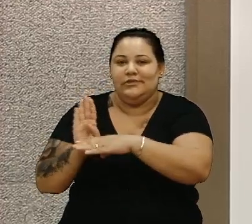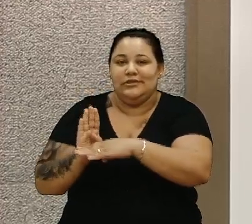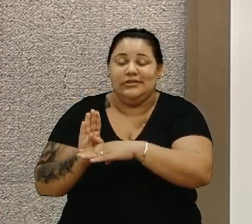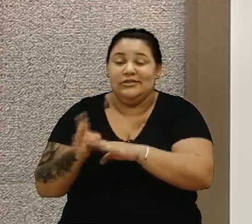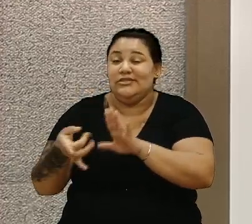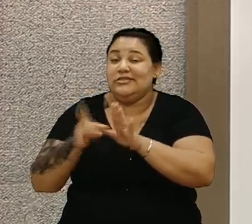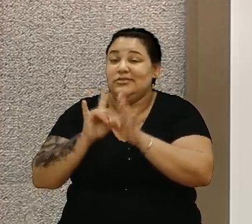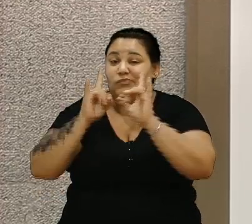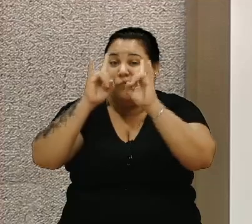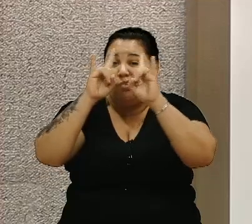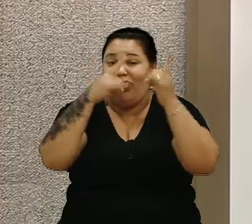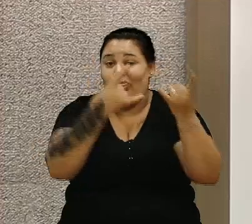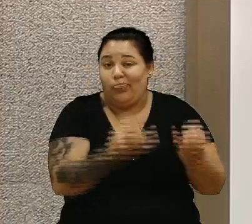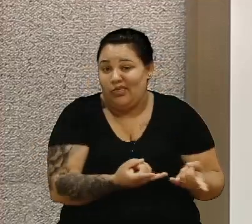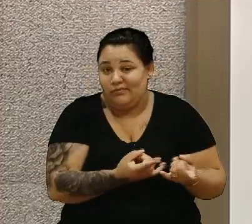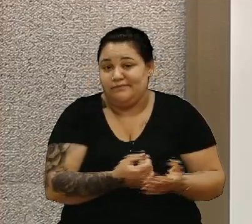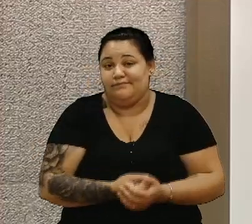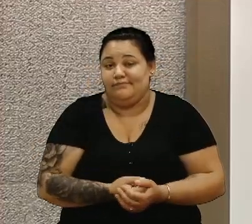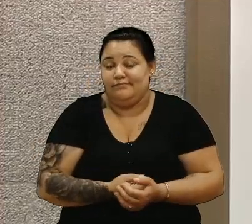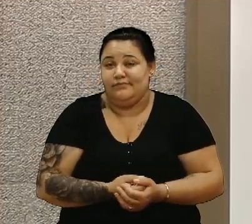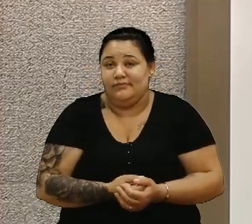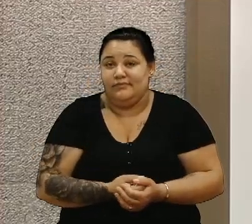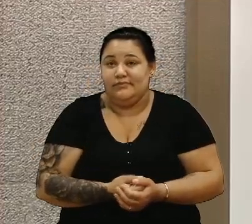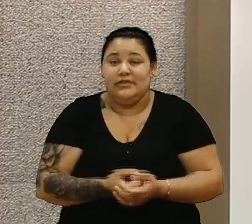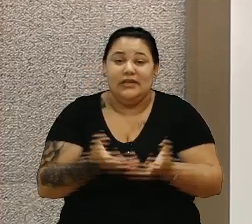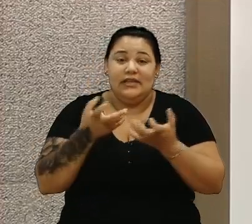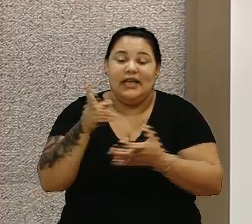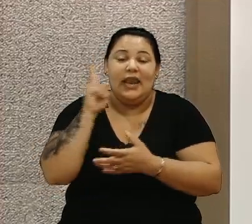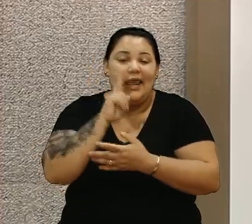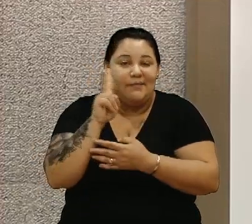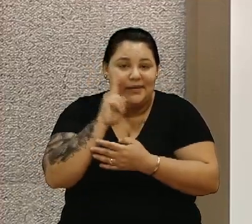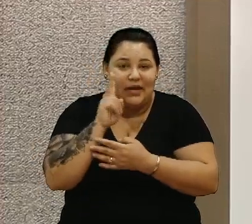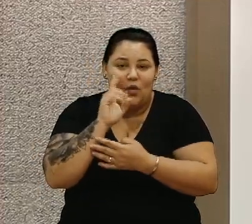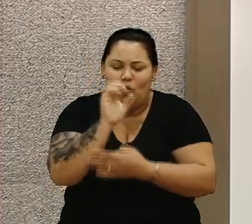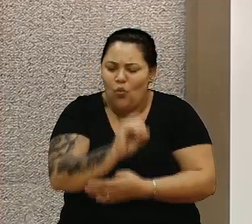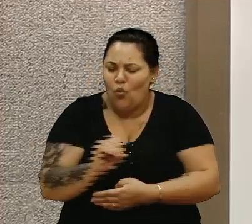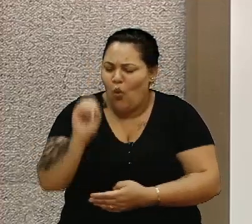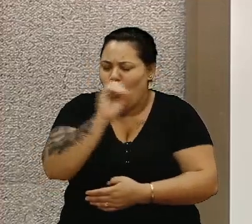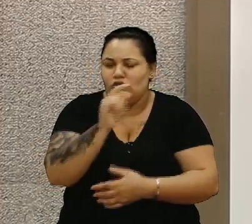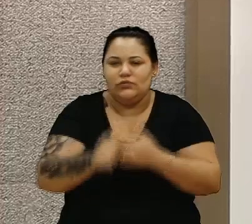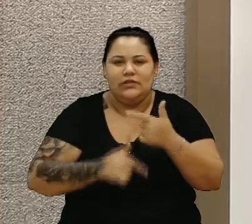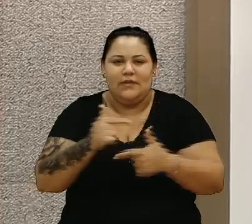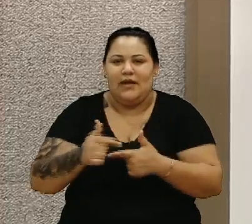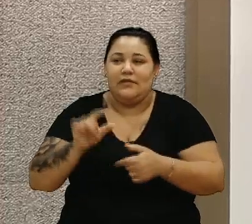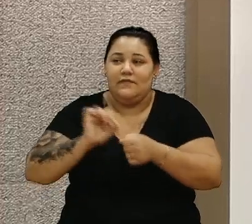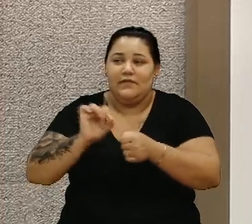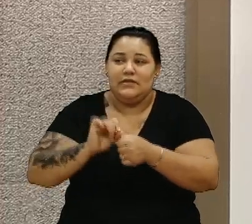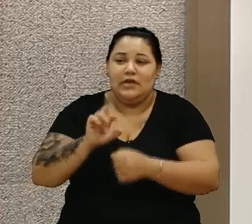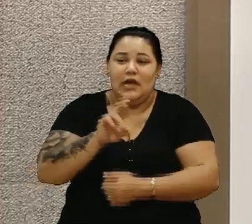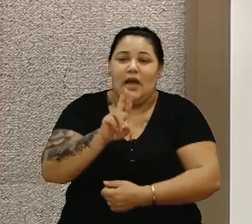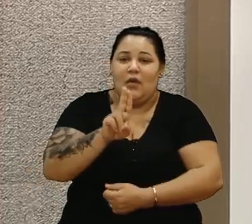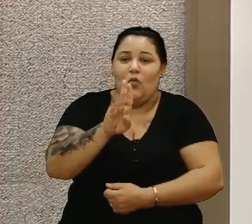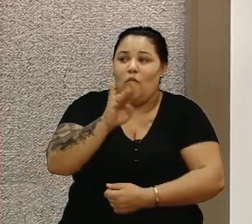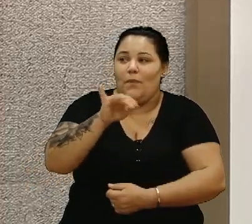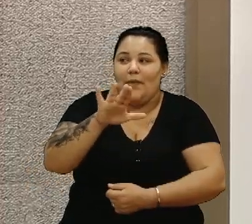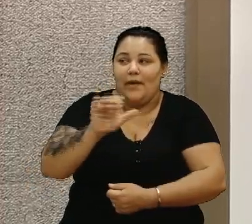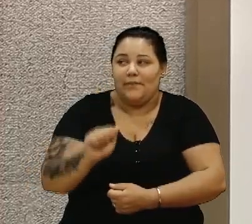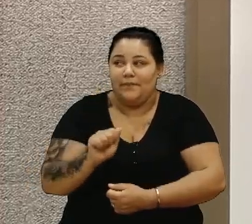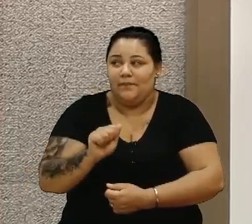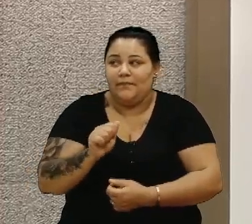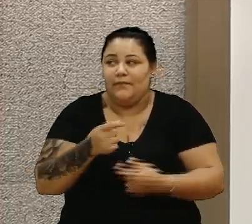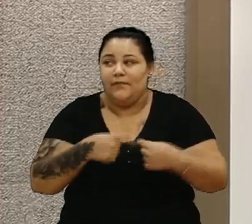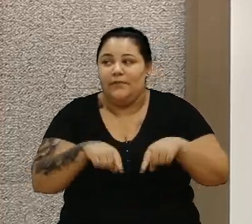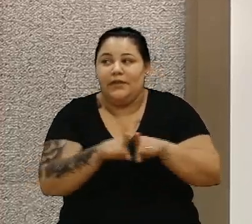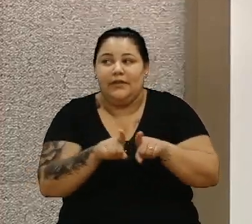toda. E lembrar aqui o fantástico trabalho feito pela Rúbia, né? A Rúbia, no nosso ano